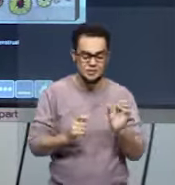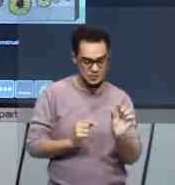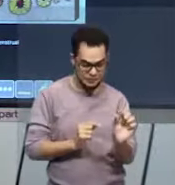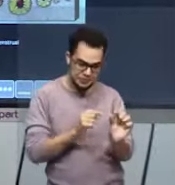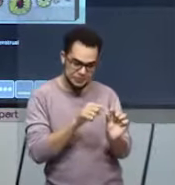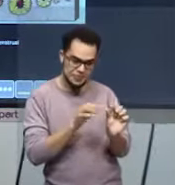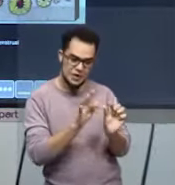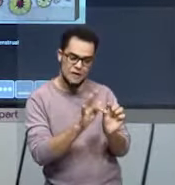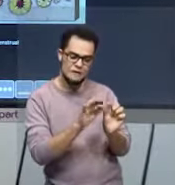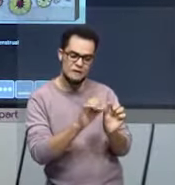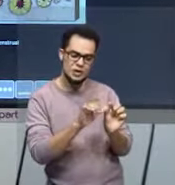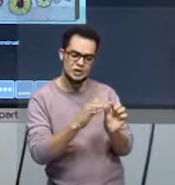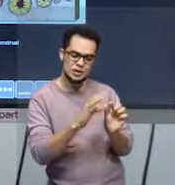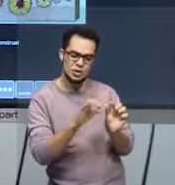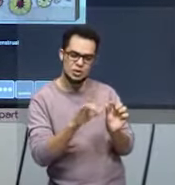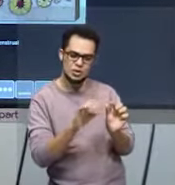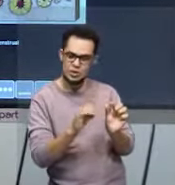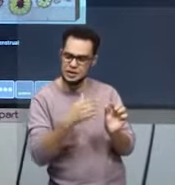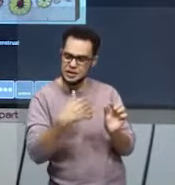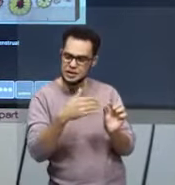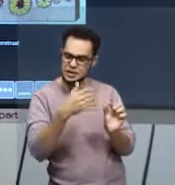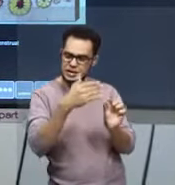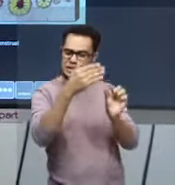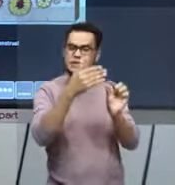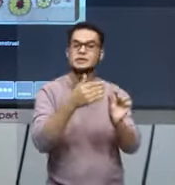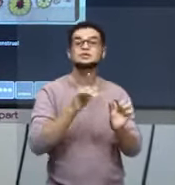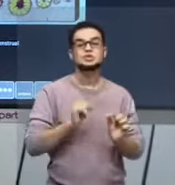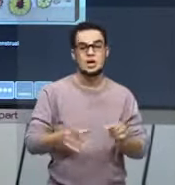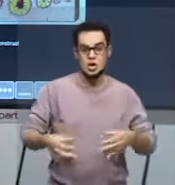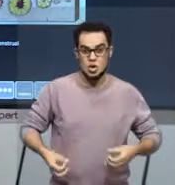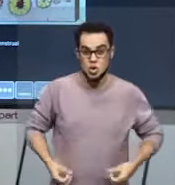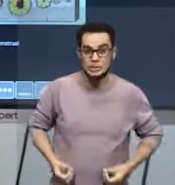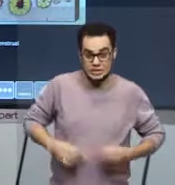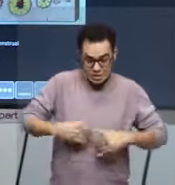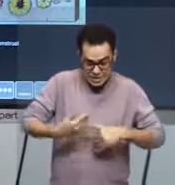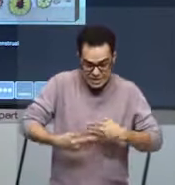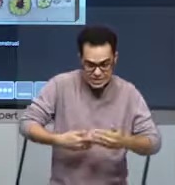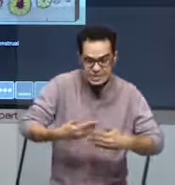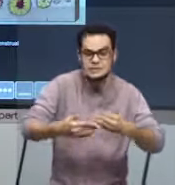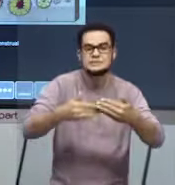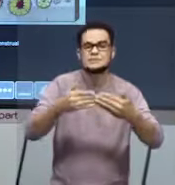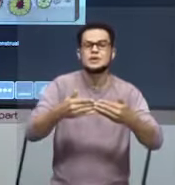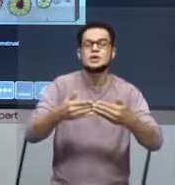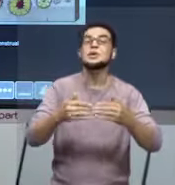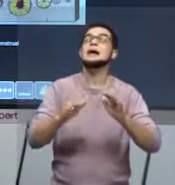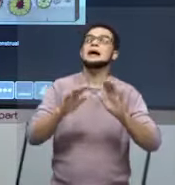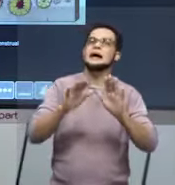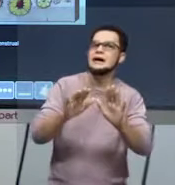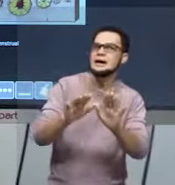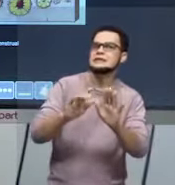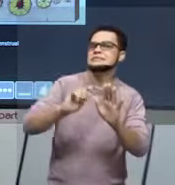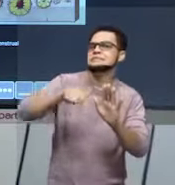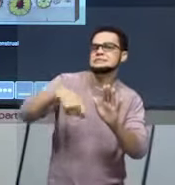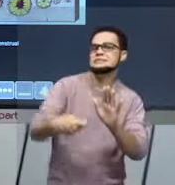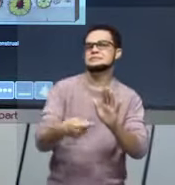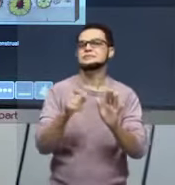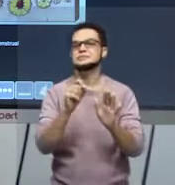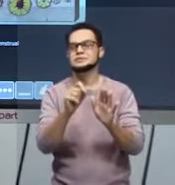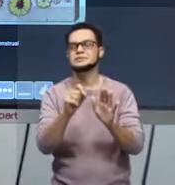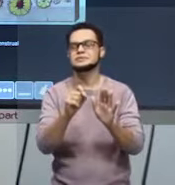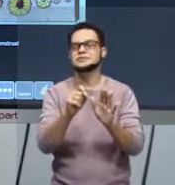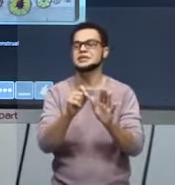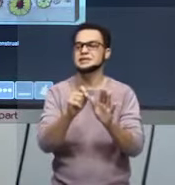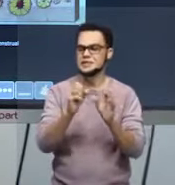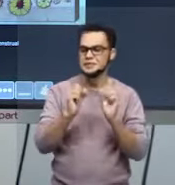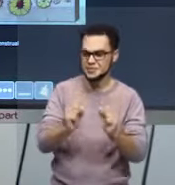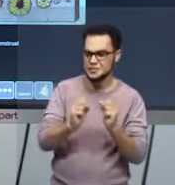pronto o ovócito e também o útero já desenvolveu o endométrio, é um sinal para liberar,